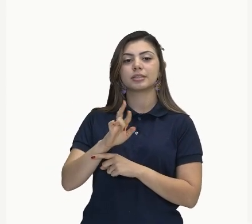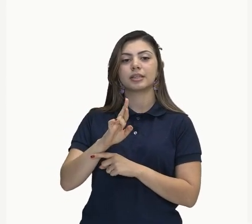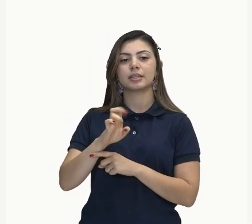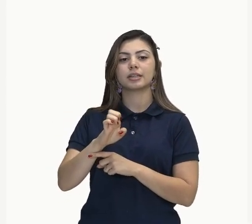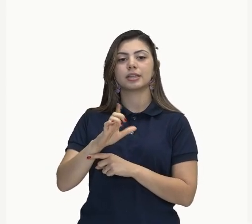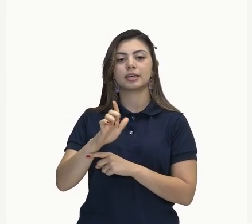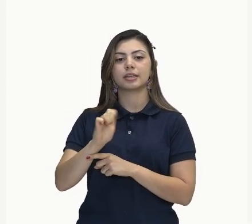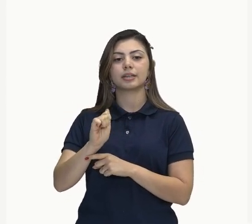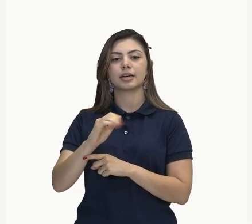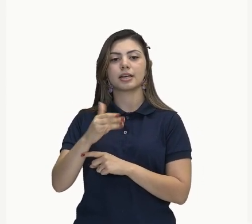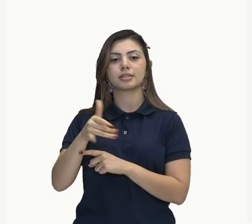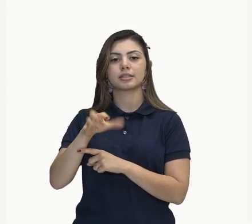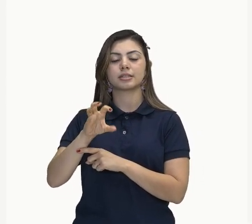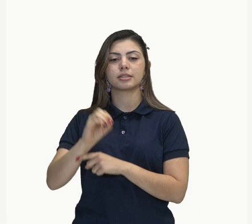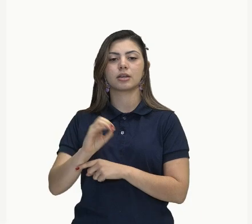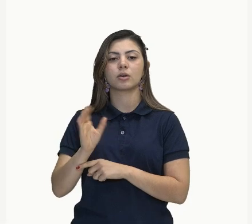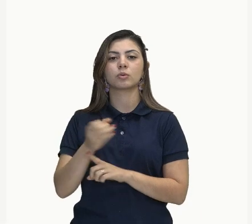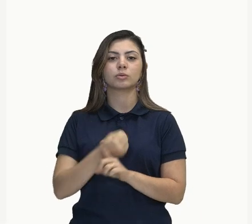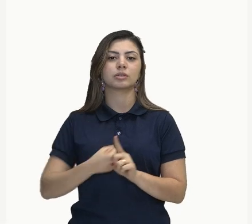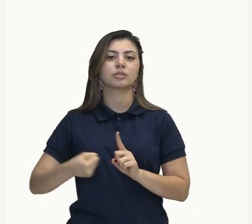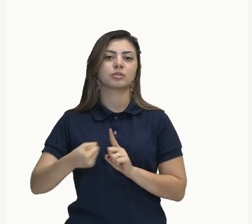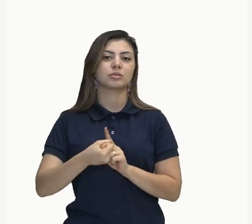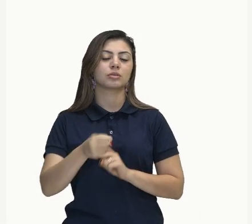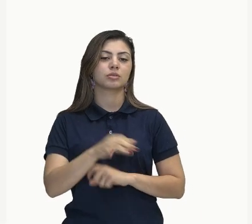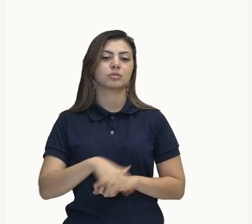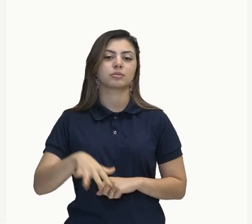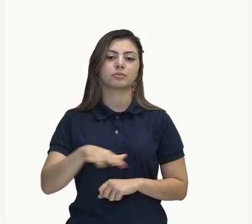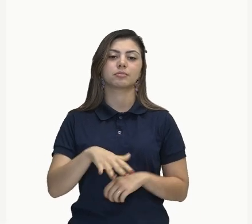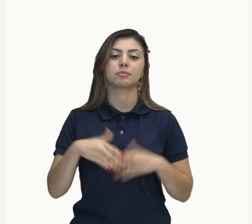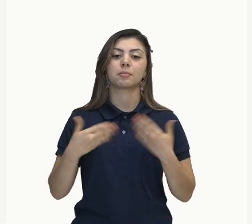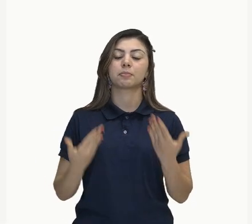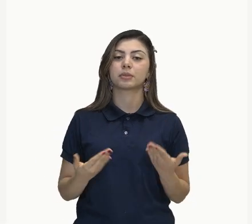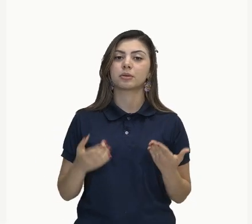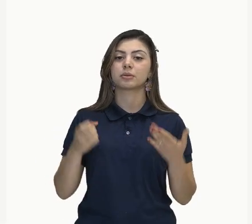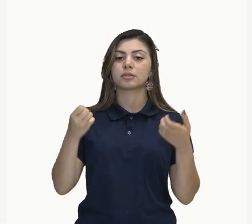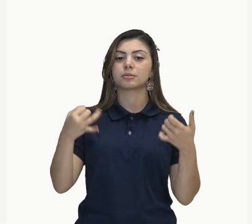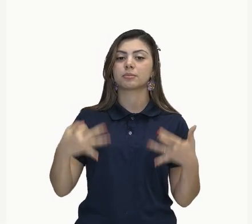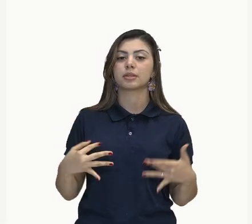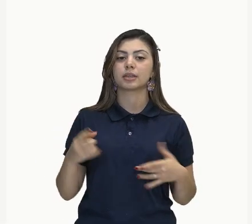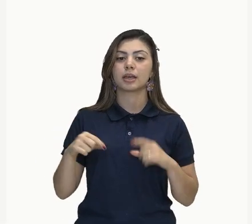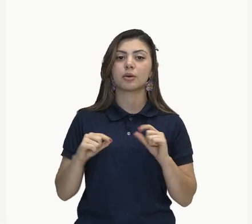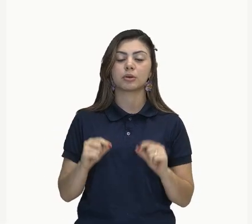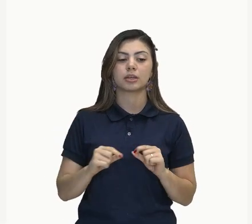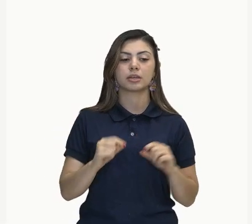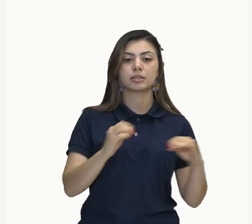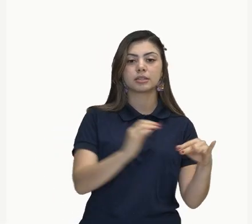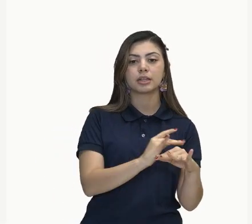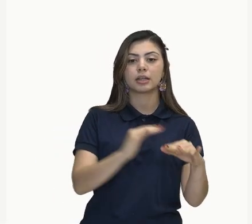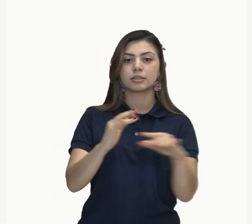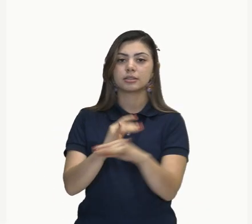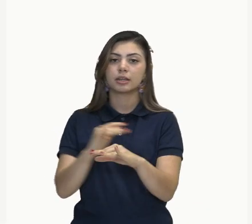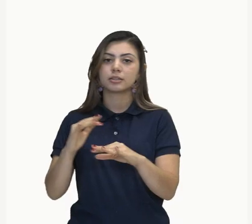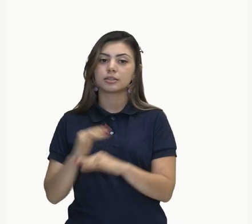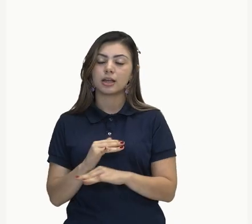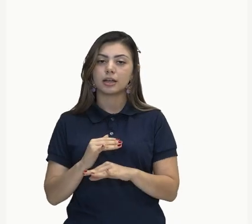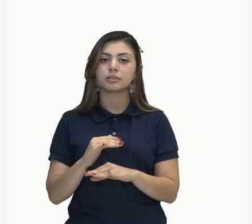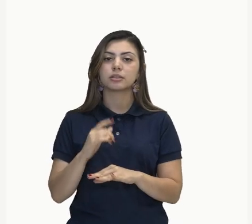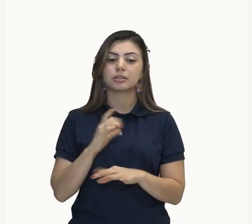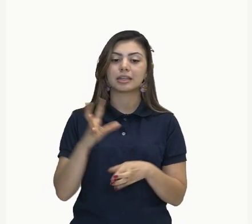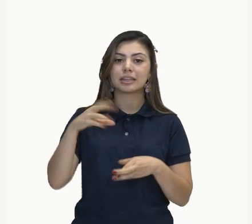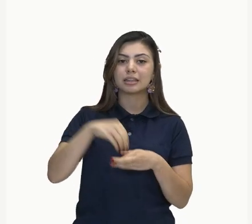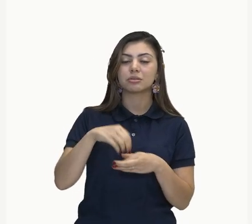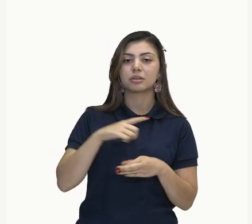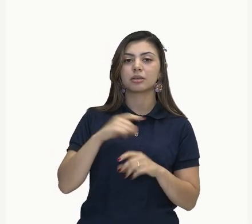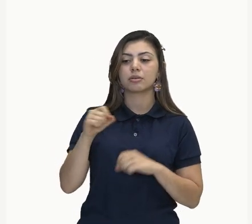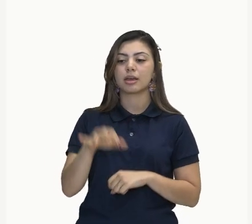socioespacial. Que apesar desse nome, ela se refere à divisão das cidades entre áreas ricas e bem